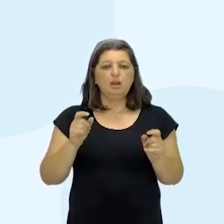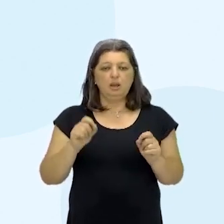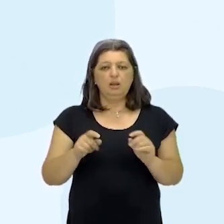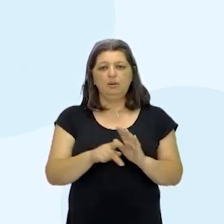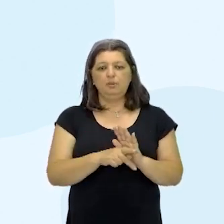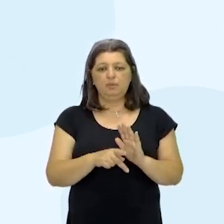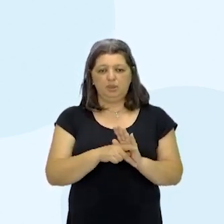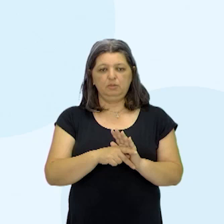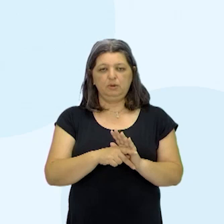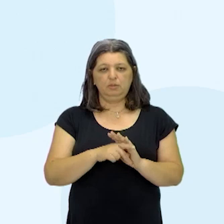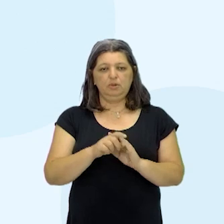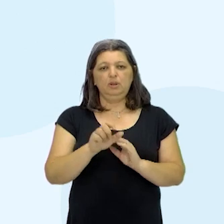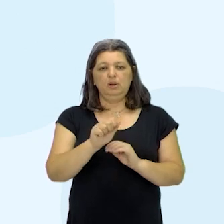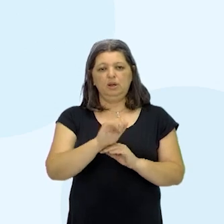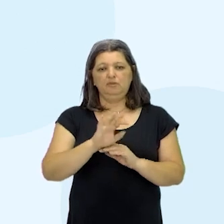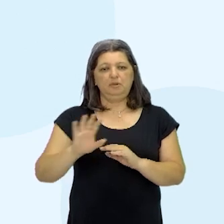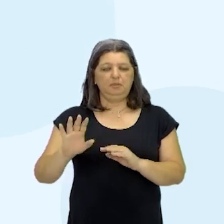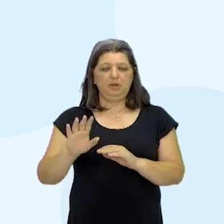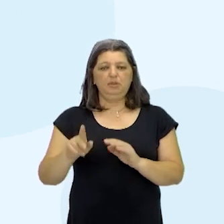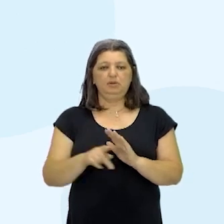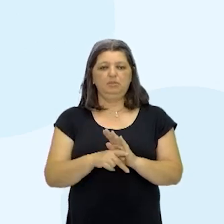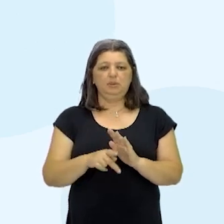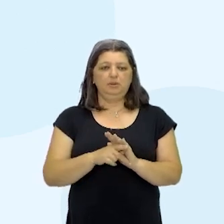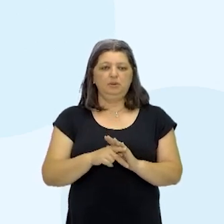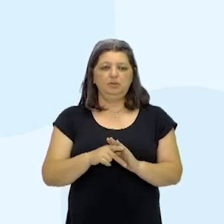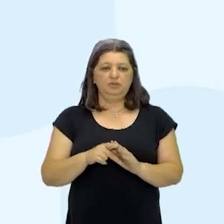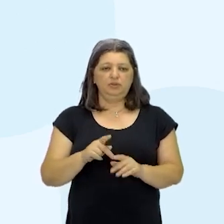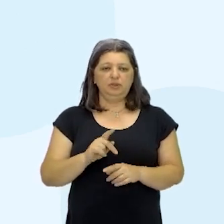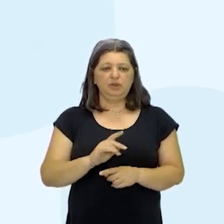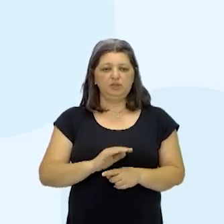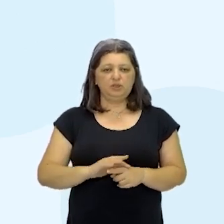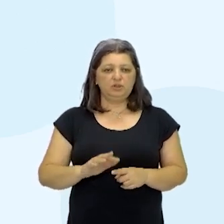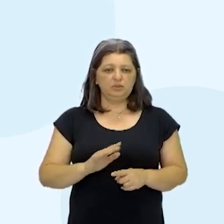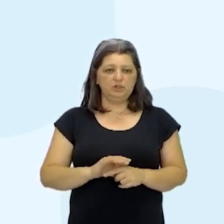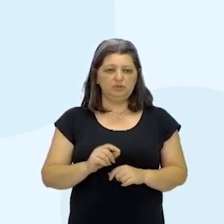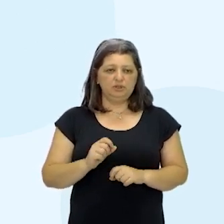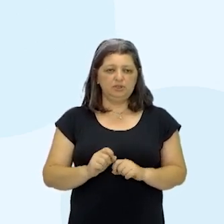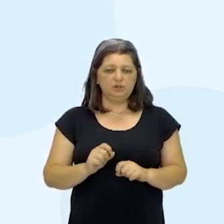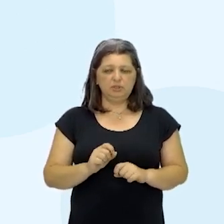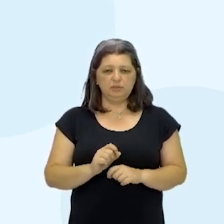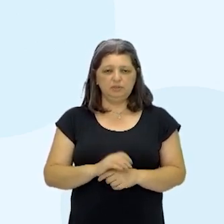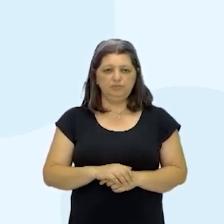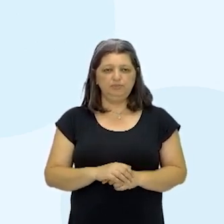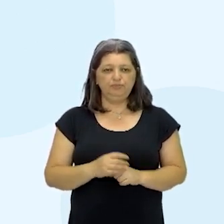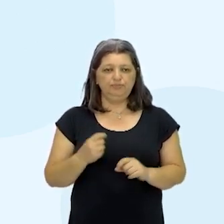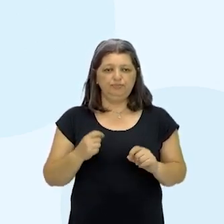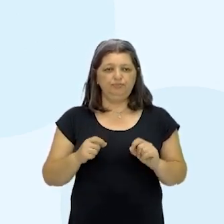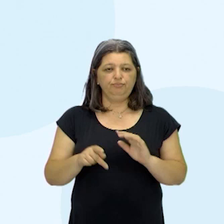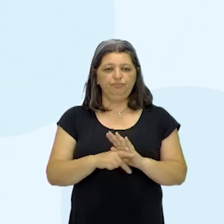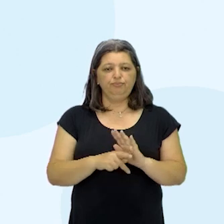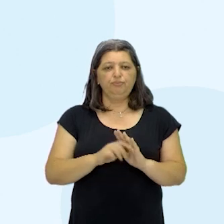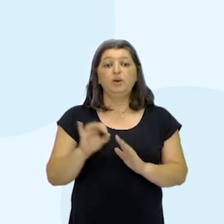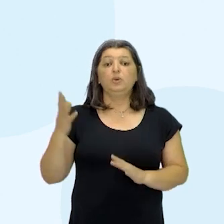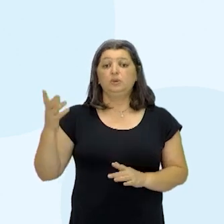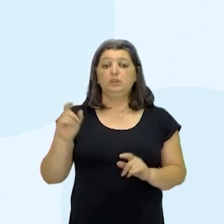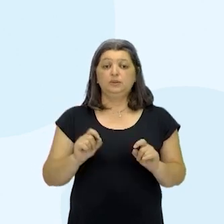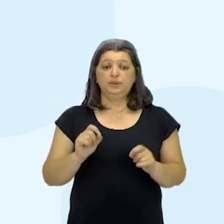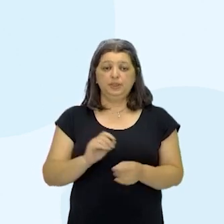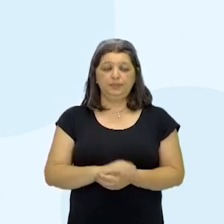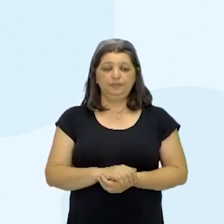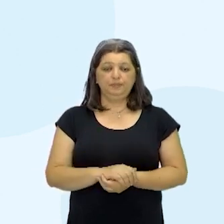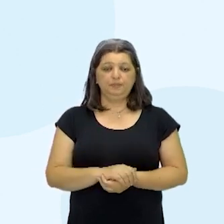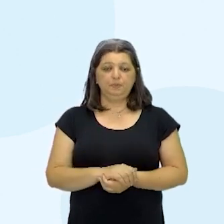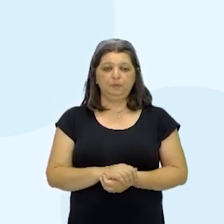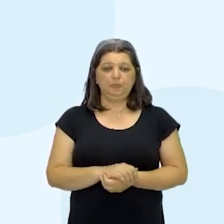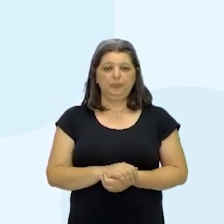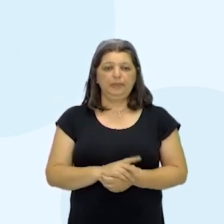alfabeto fonético internacional. Em inglês é tudo invertido. Quando eu falo em português, inverte também. E o que acontece? Como ele